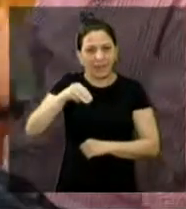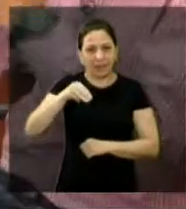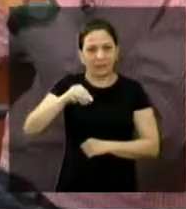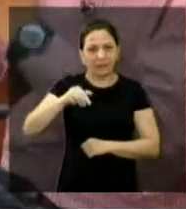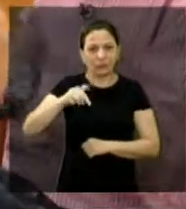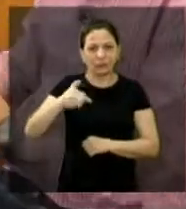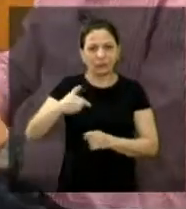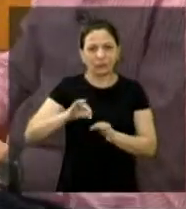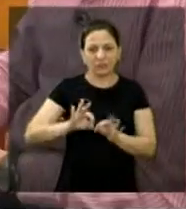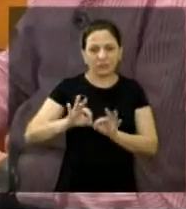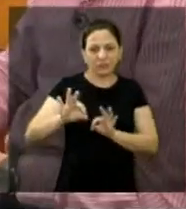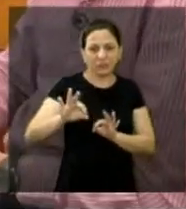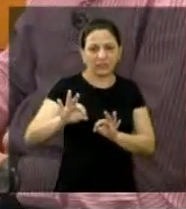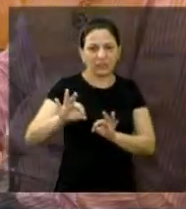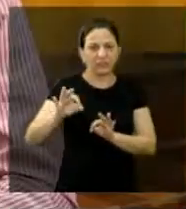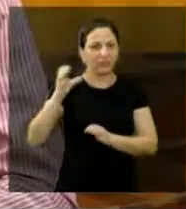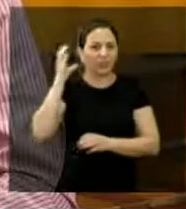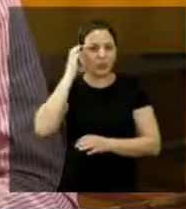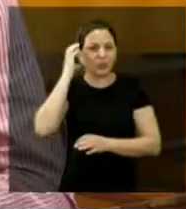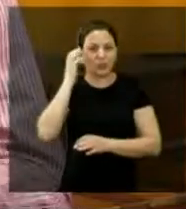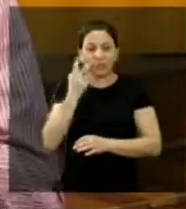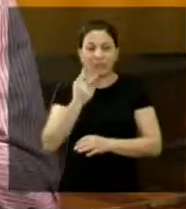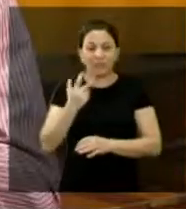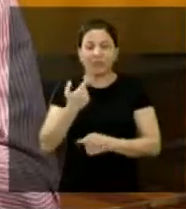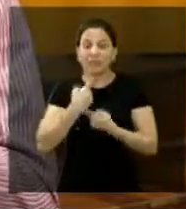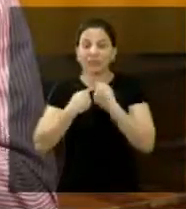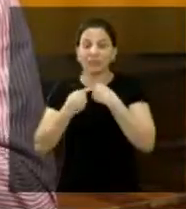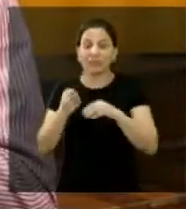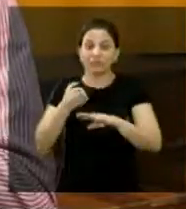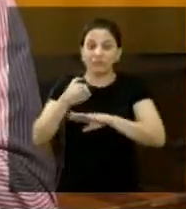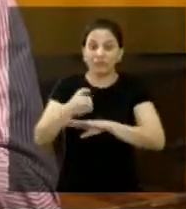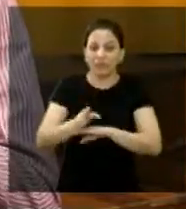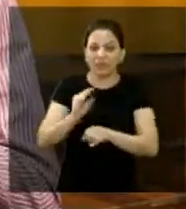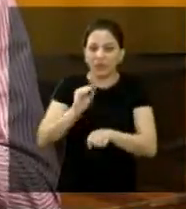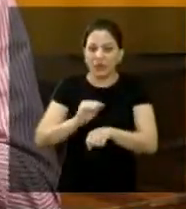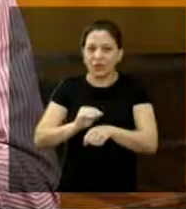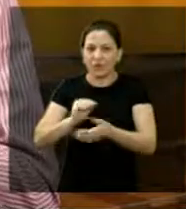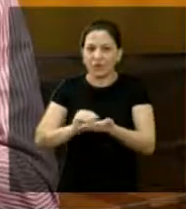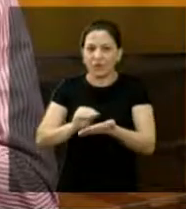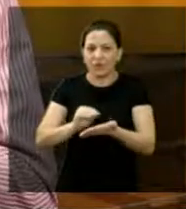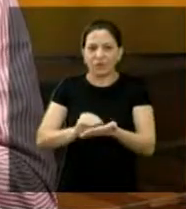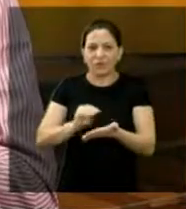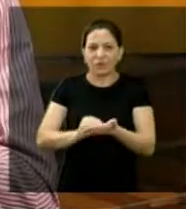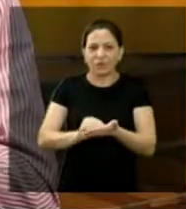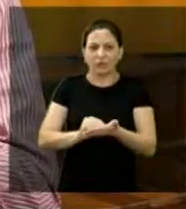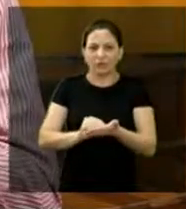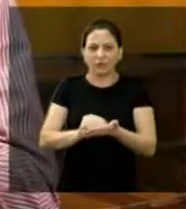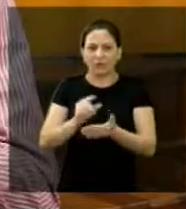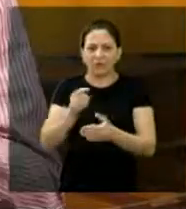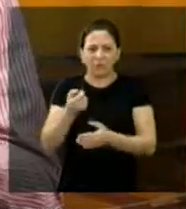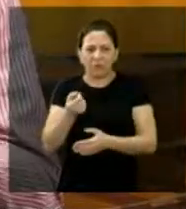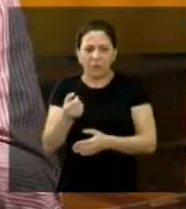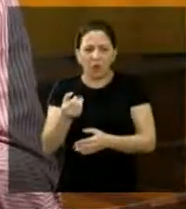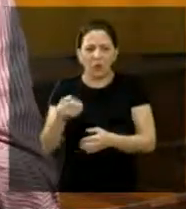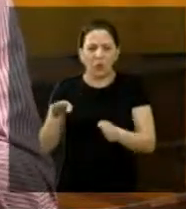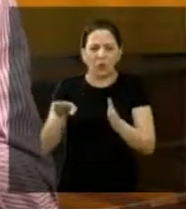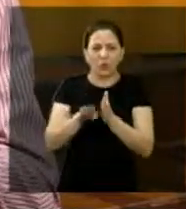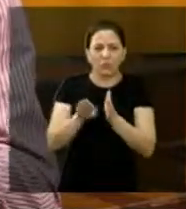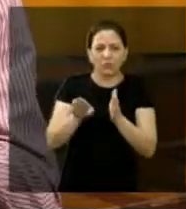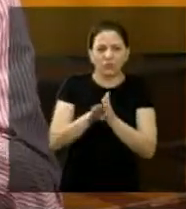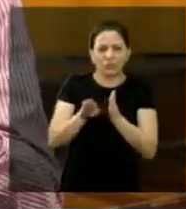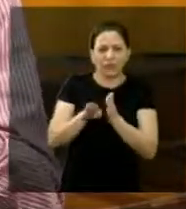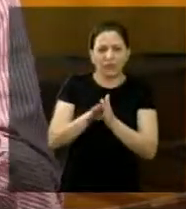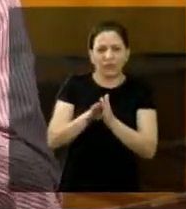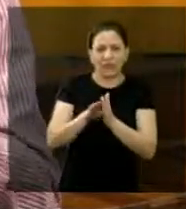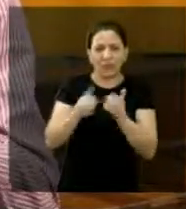eu pretendia entrar. Como faltavam alguns minutos para o ônibus chegar, eu falei, quer saber de uma coisa? Estou aqui, eu vou lá